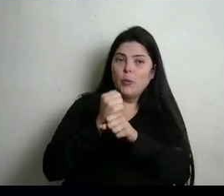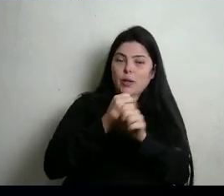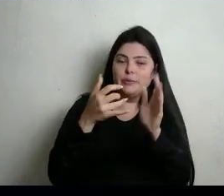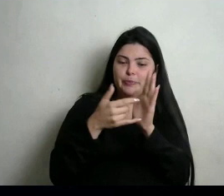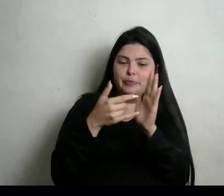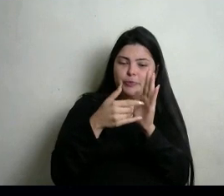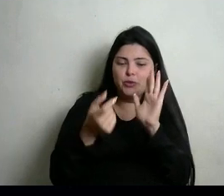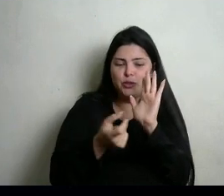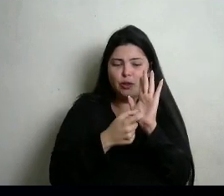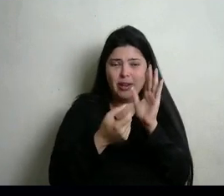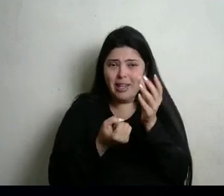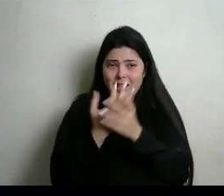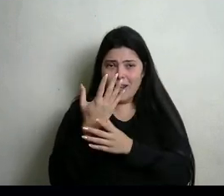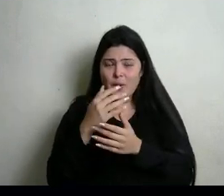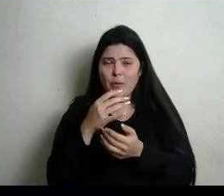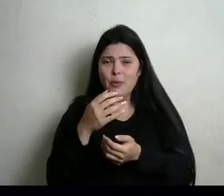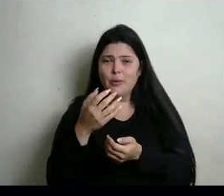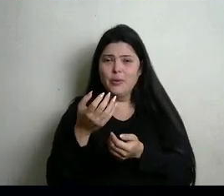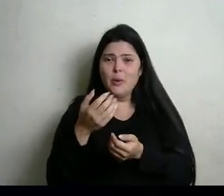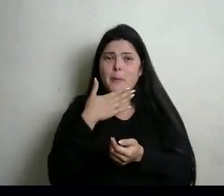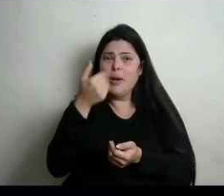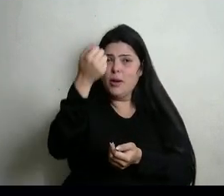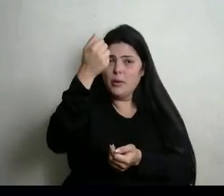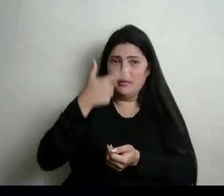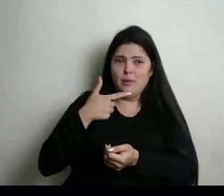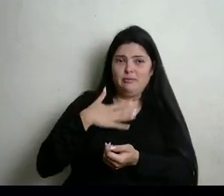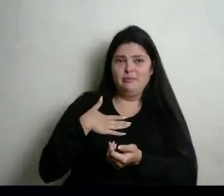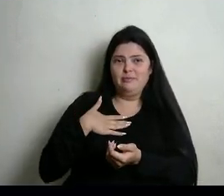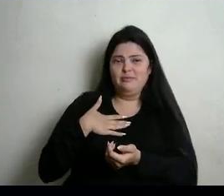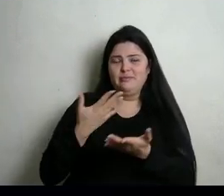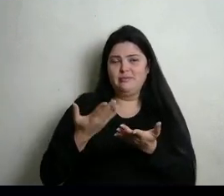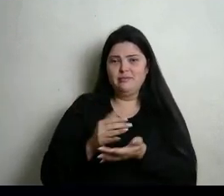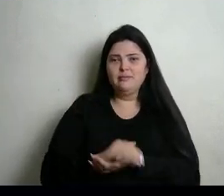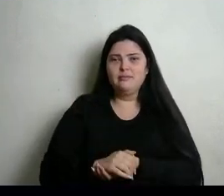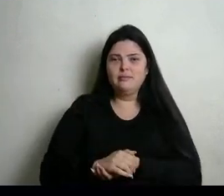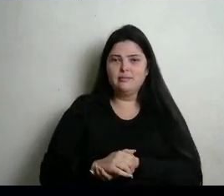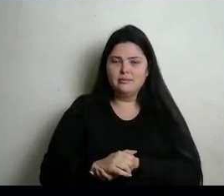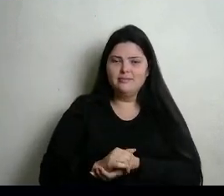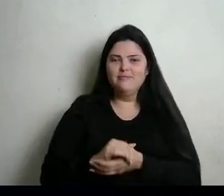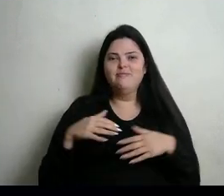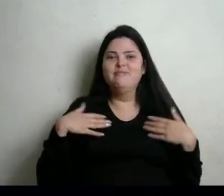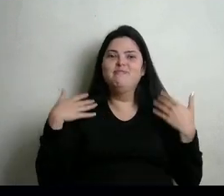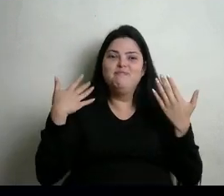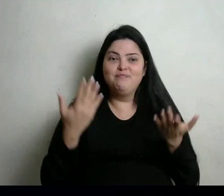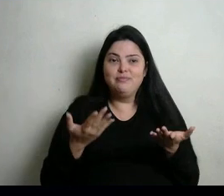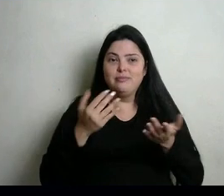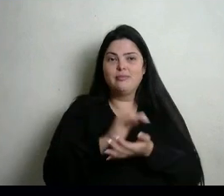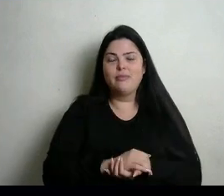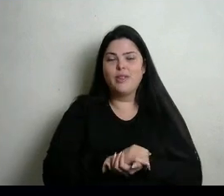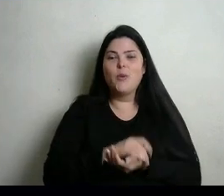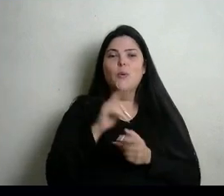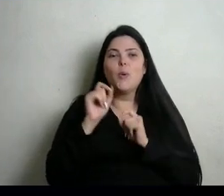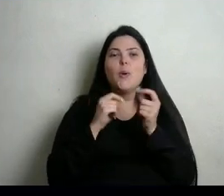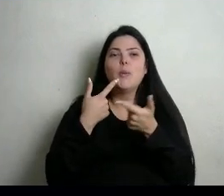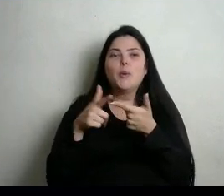gerar um código melhor que o meu, que isso? Aí, qual que era o problema que eu